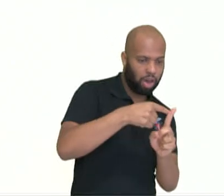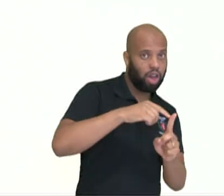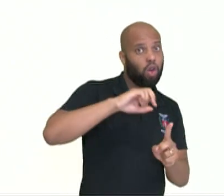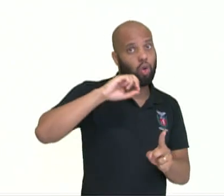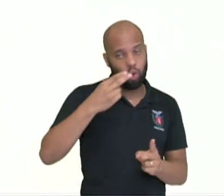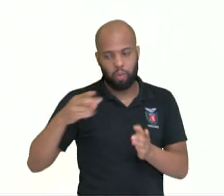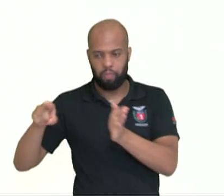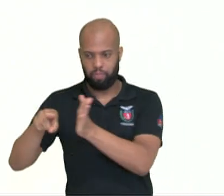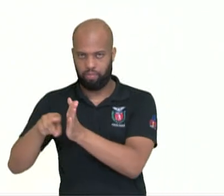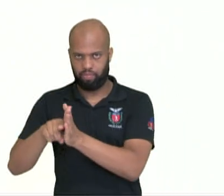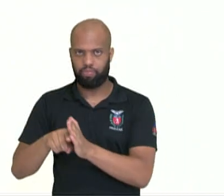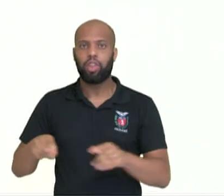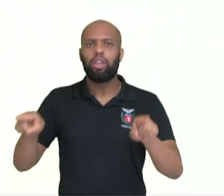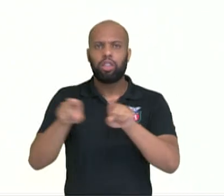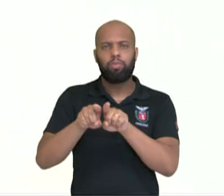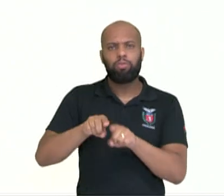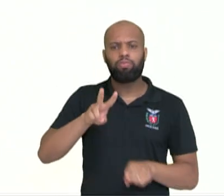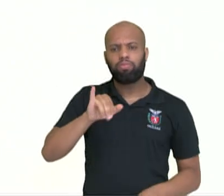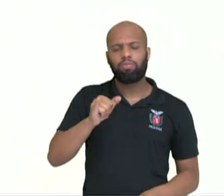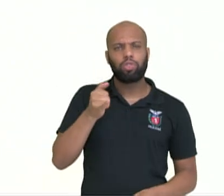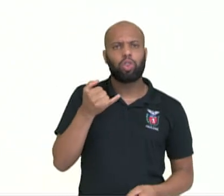Entender o que é um processo de eletrização.